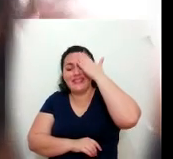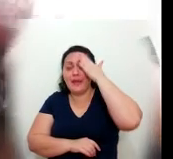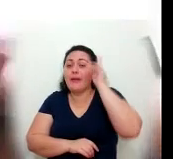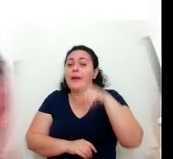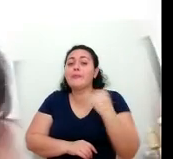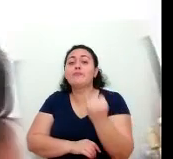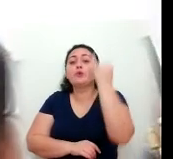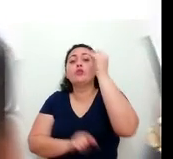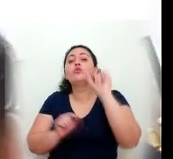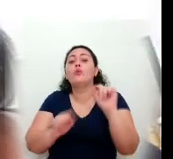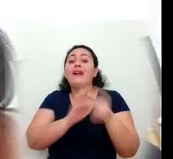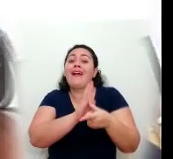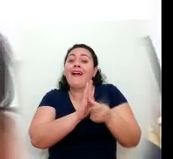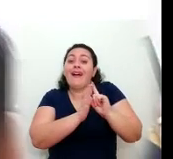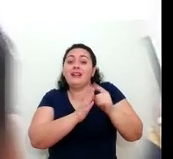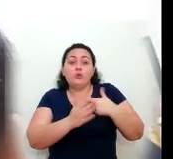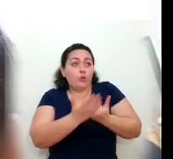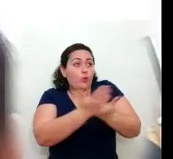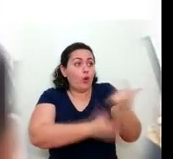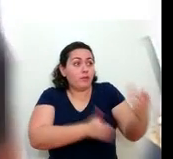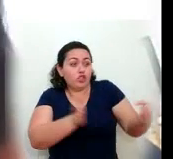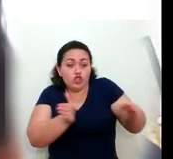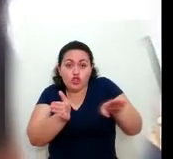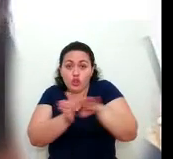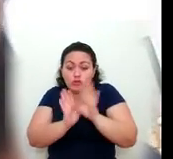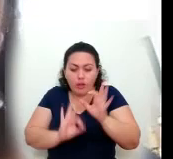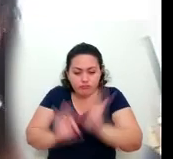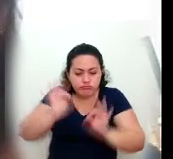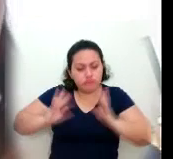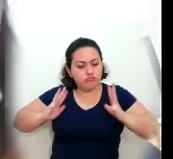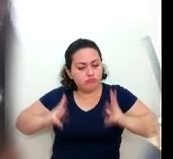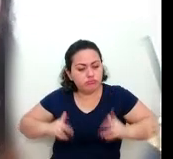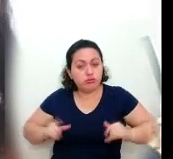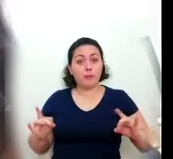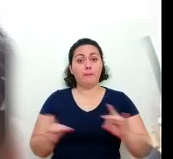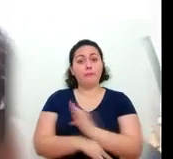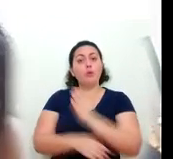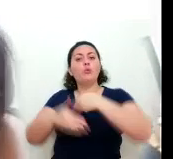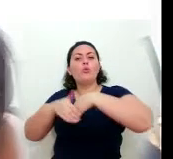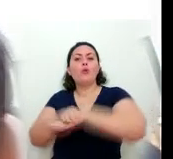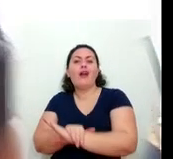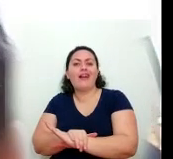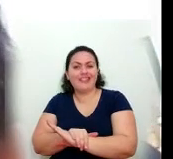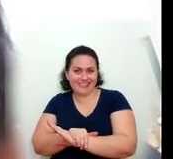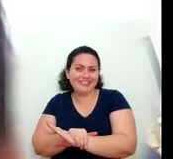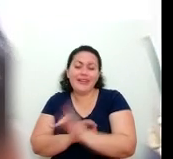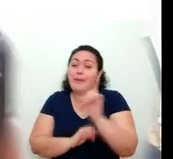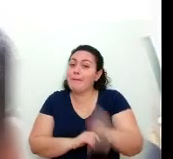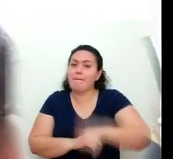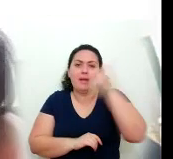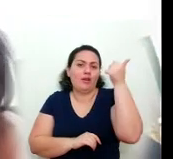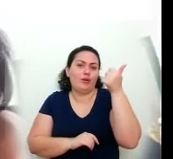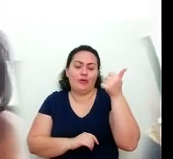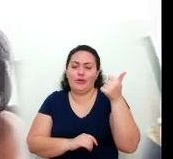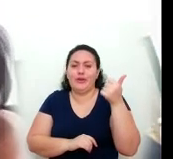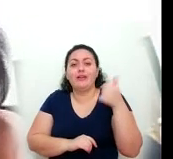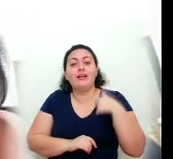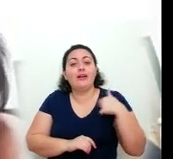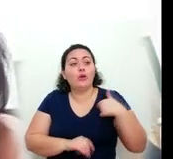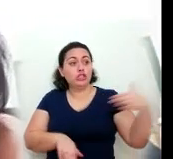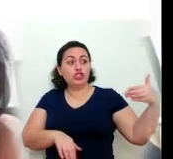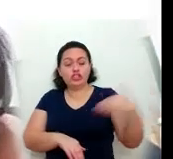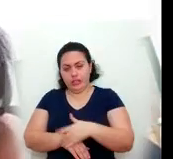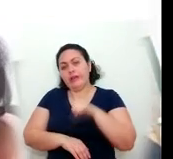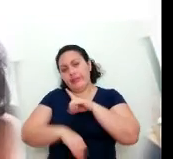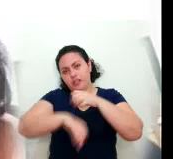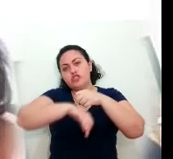importante um pré-preparo das coisas. E a melhor oportunidade do pré-preparo é logo que chegou. Chegou das compras, tem uma recomendação de prevenção,